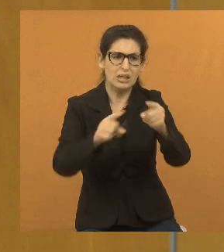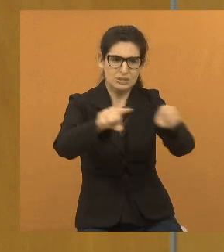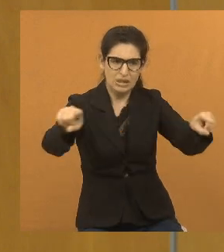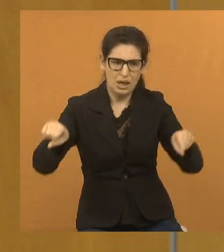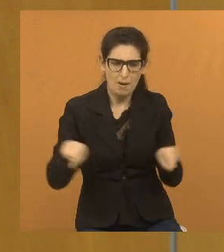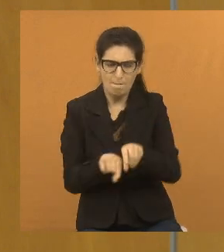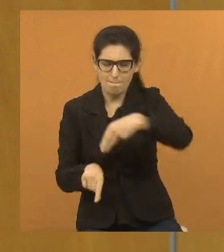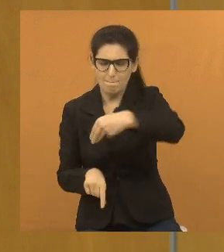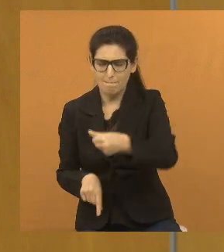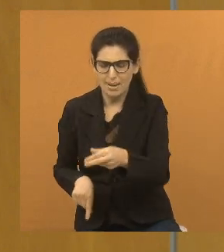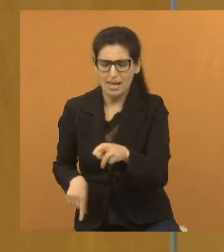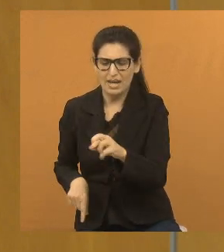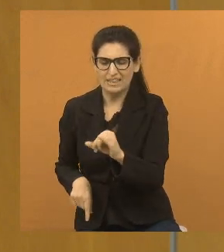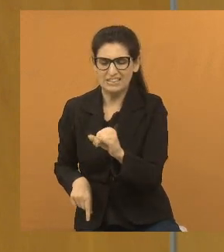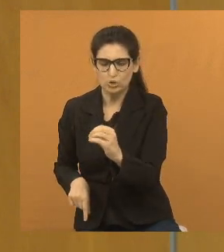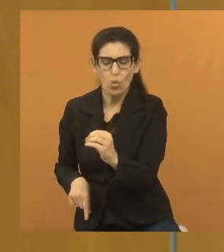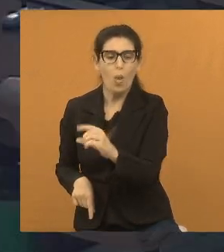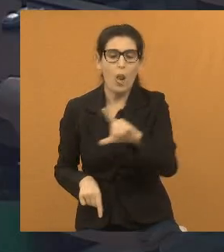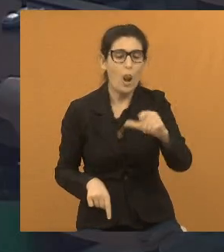cultura da cidade.